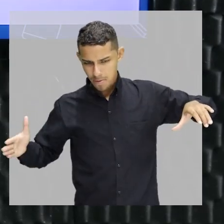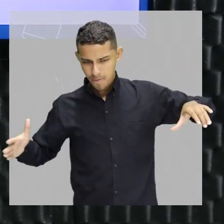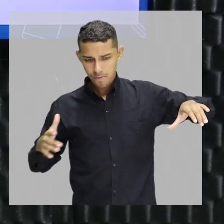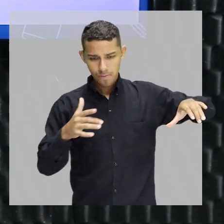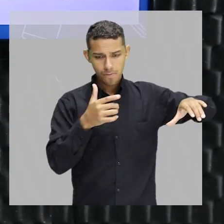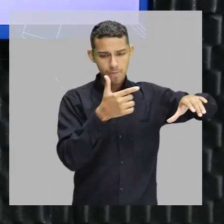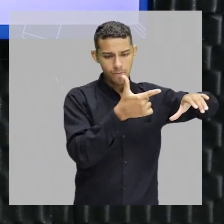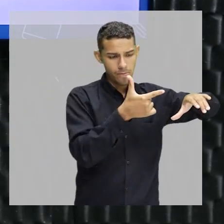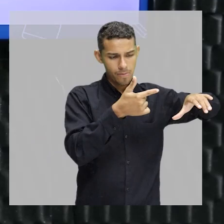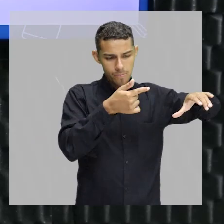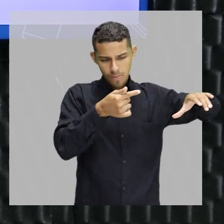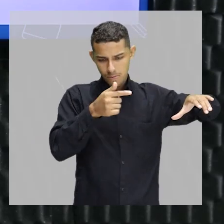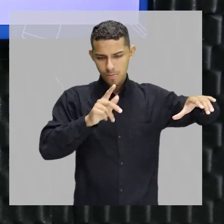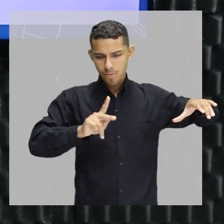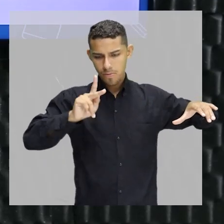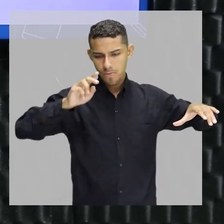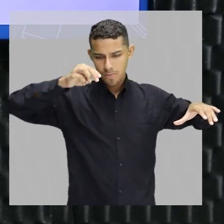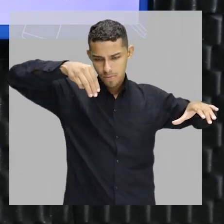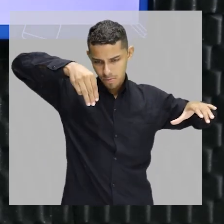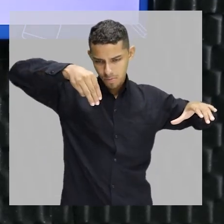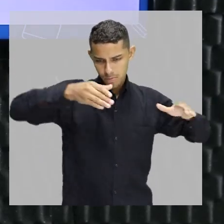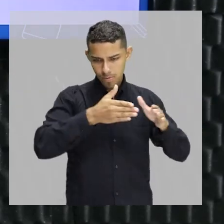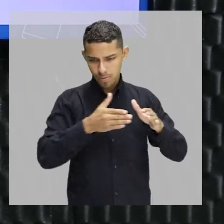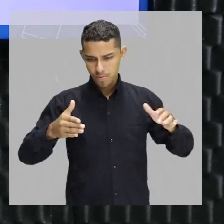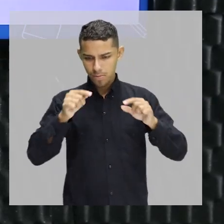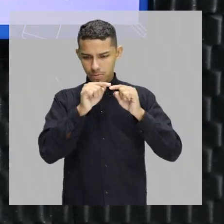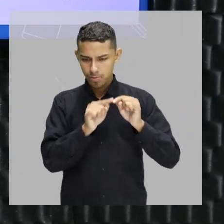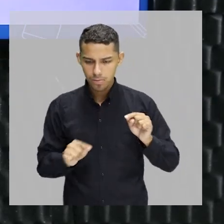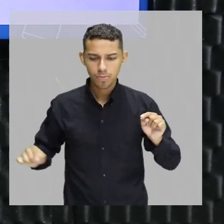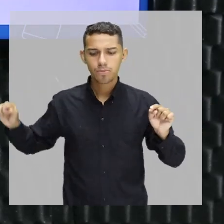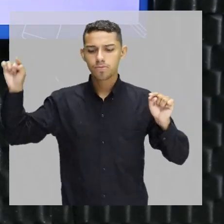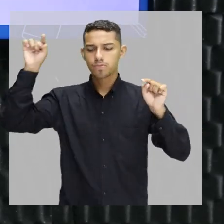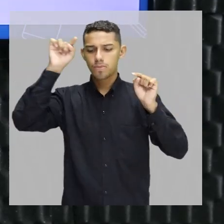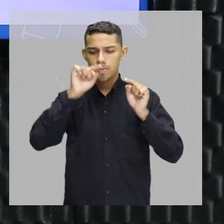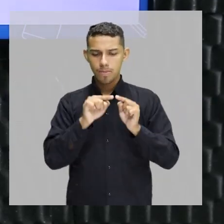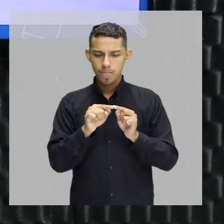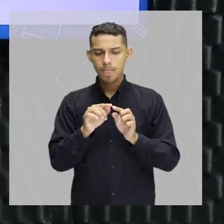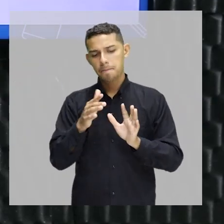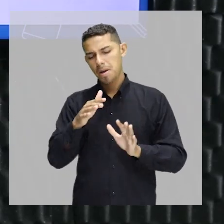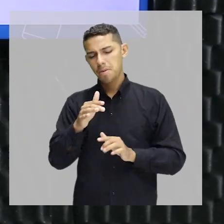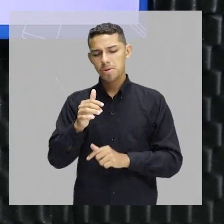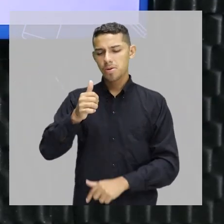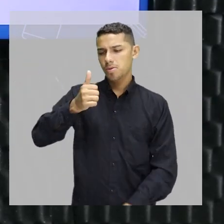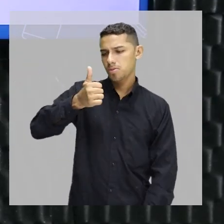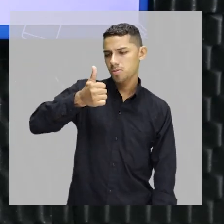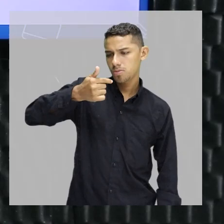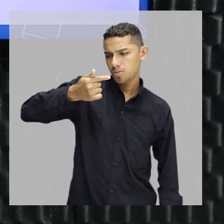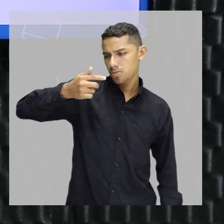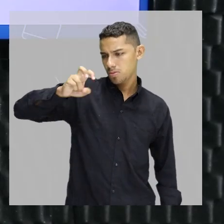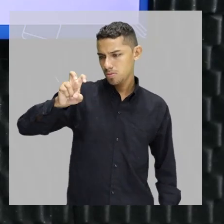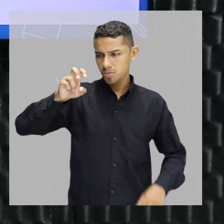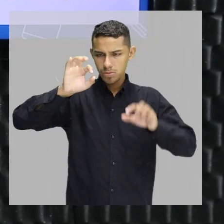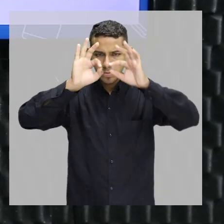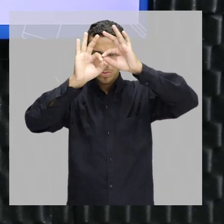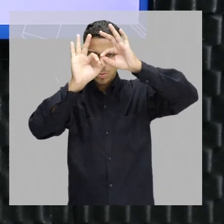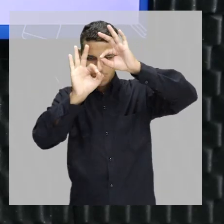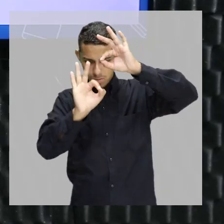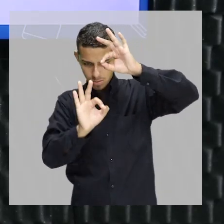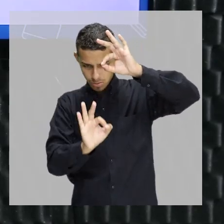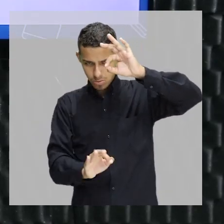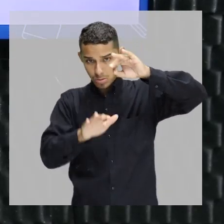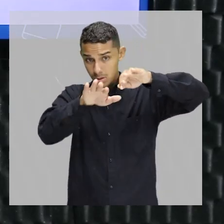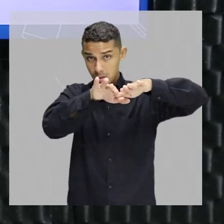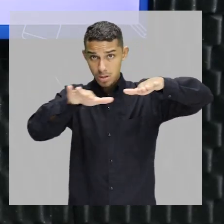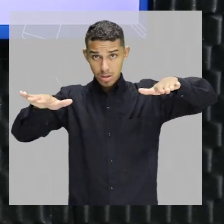tamanho, 27 quilômetros de circunferência. Bem como a 175 metros abaixo do nível do solo. Tá